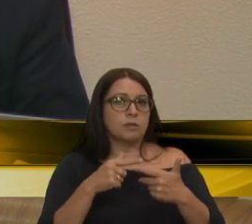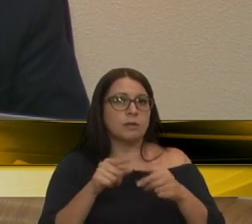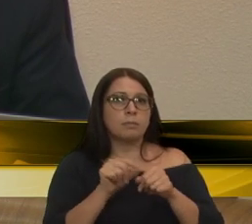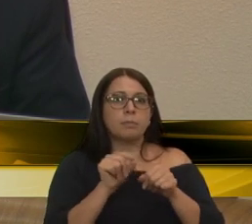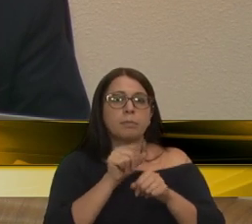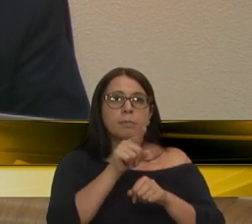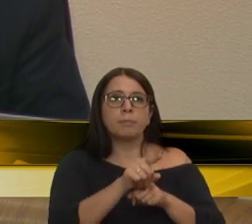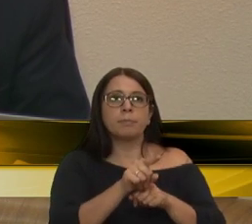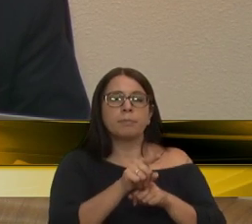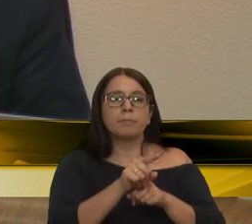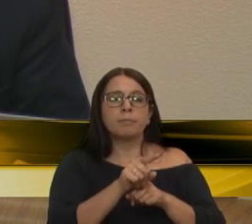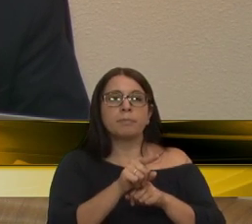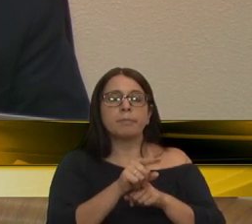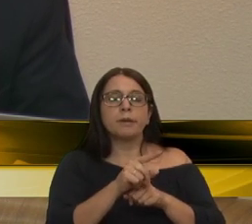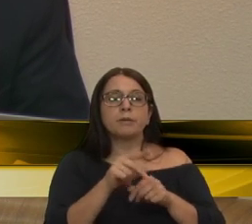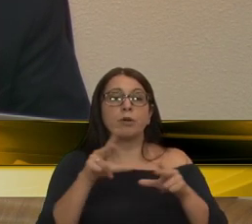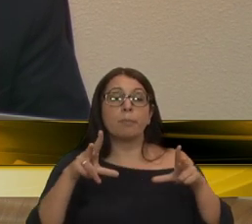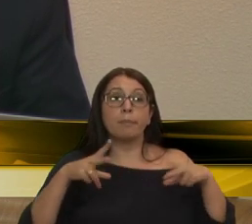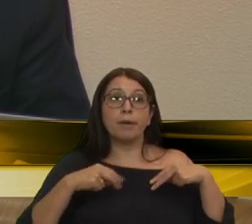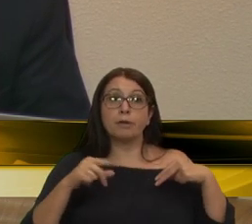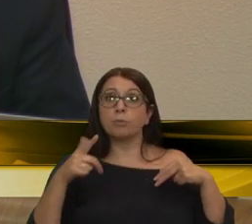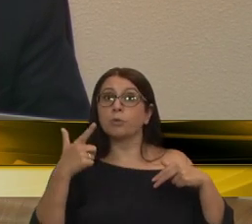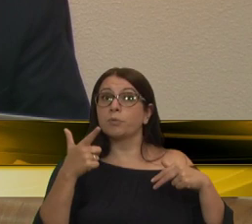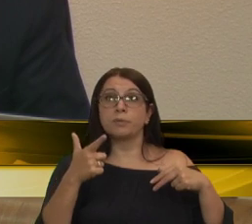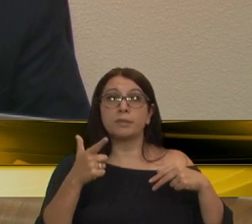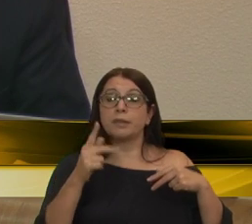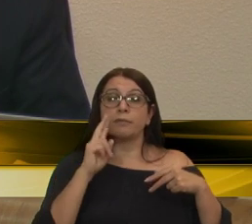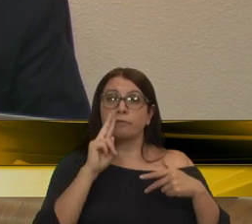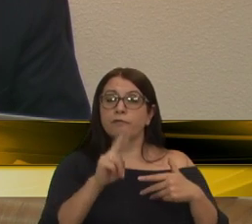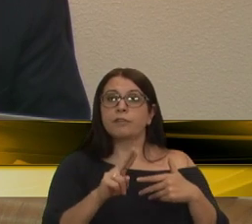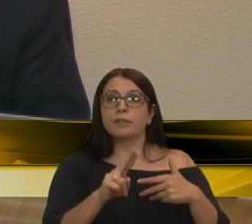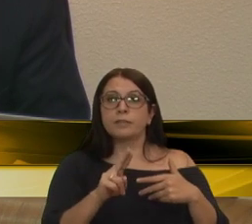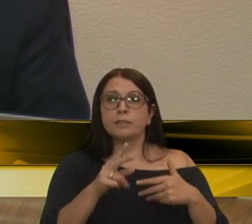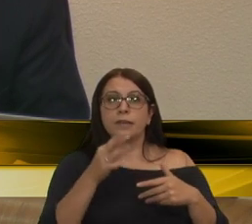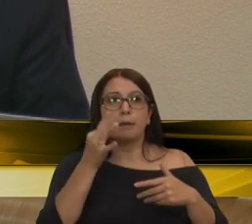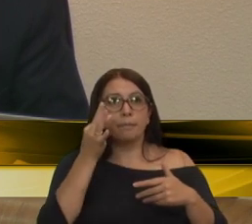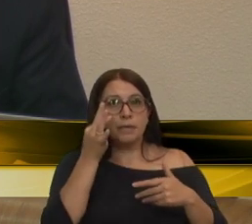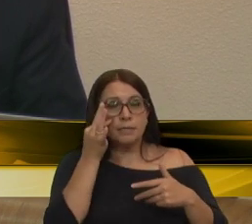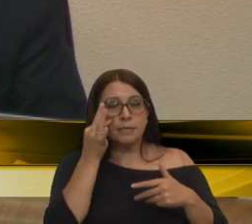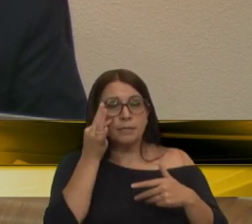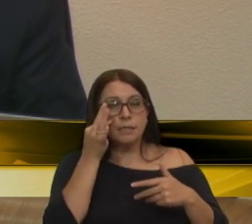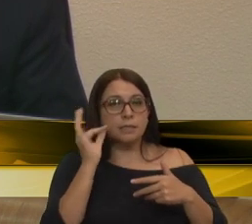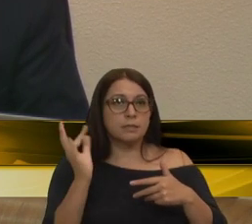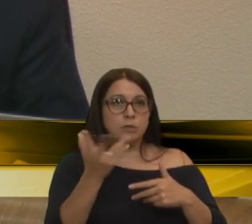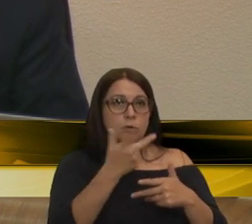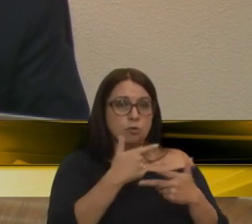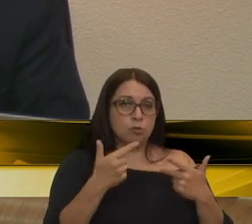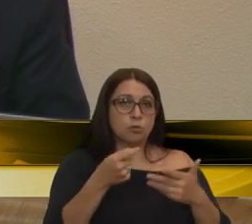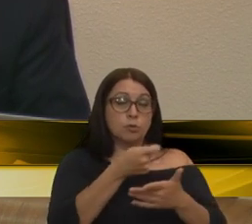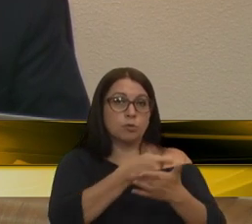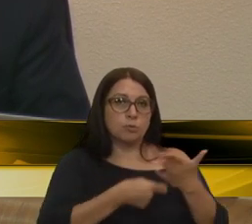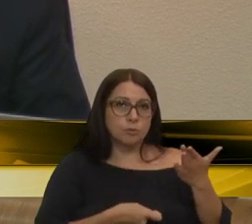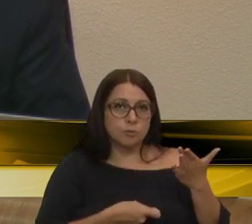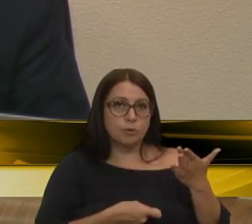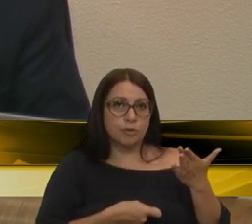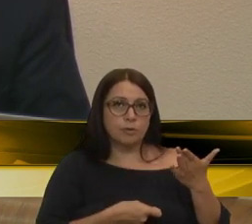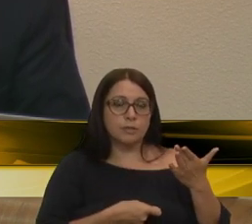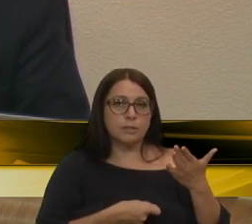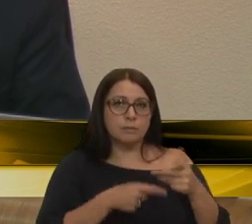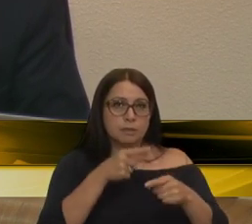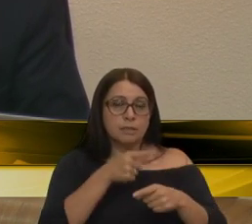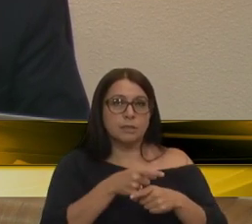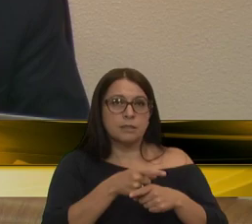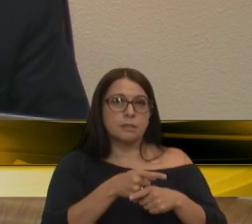para antecipação da tutela de mérito, por não ter vislumbrado a presença dos requisitos autorizadores. Para tanto,